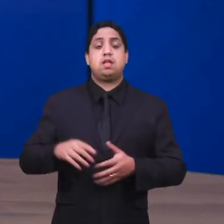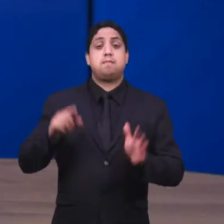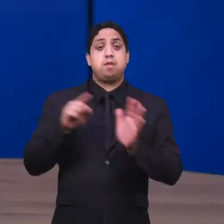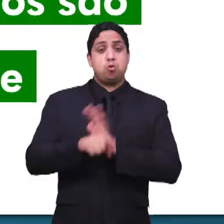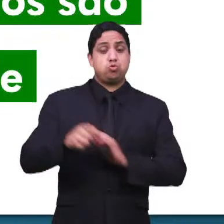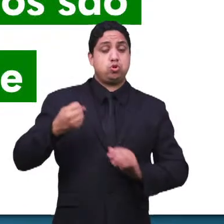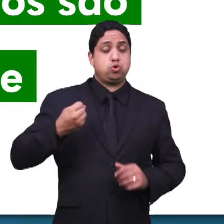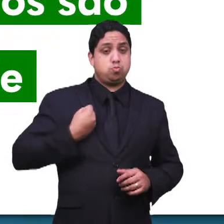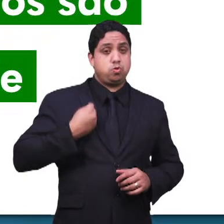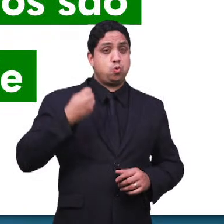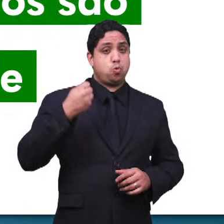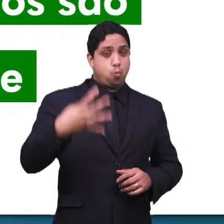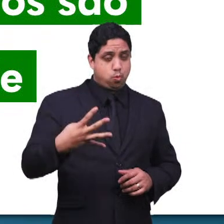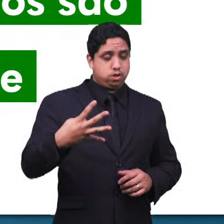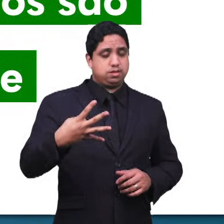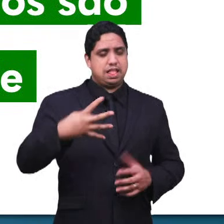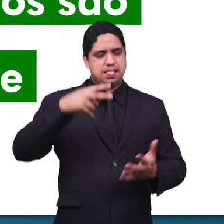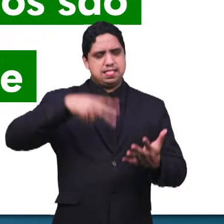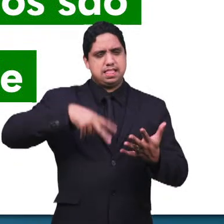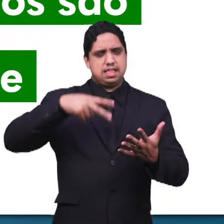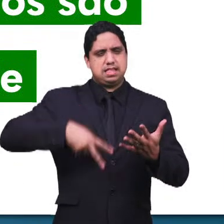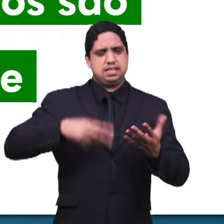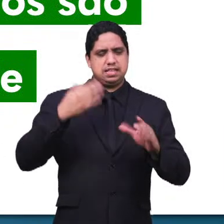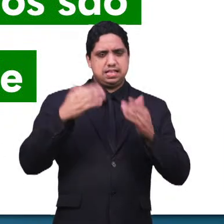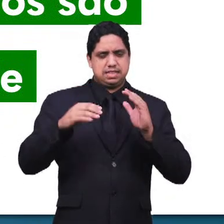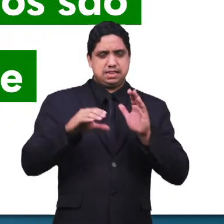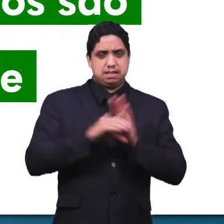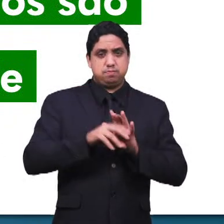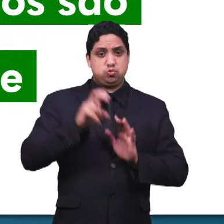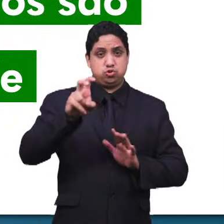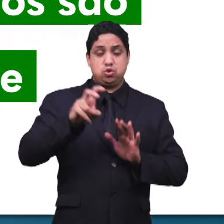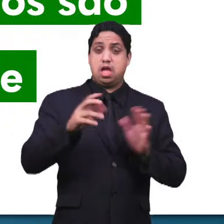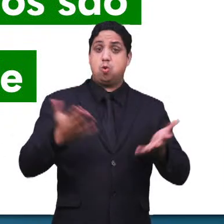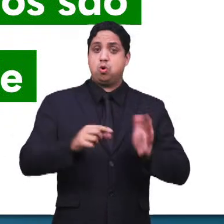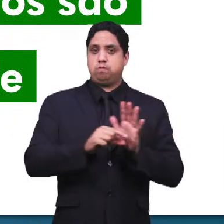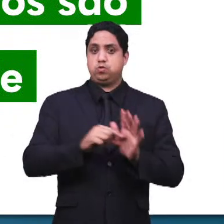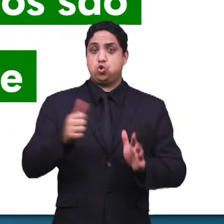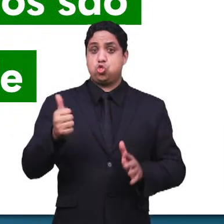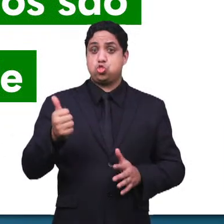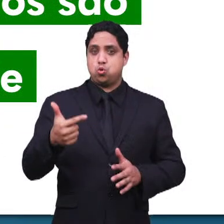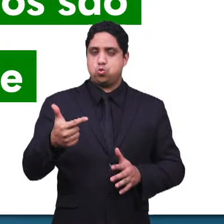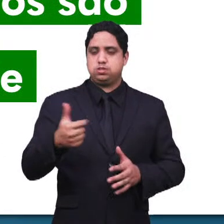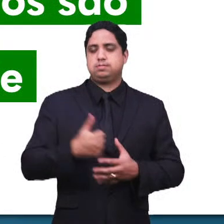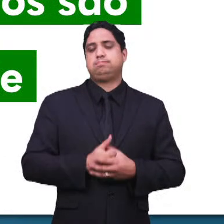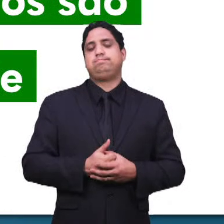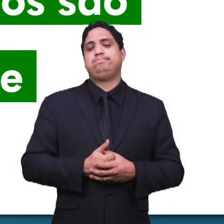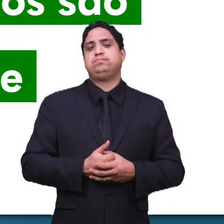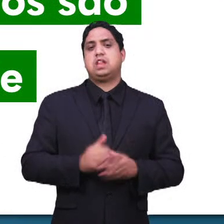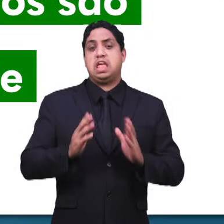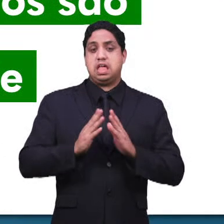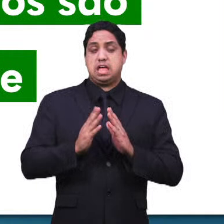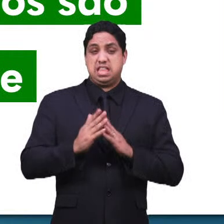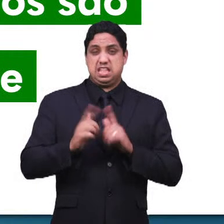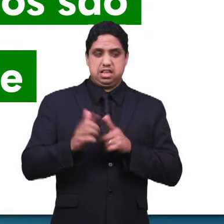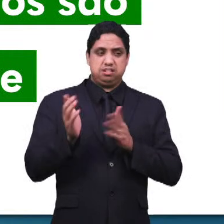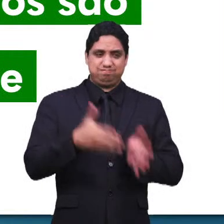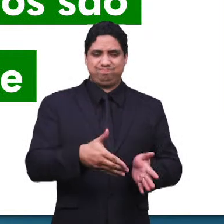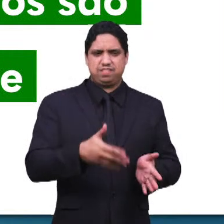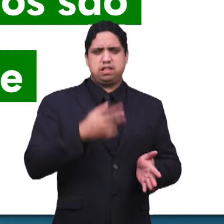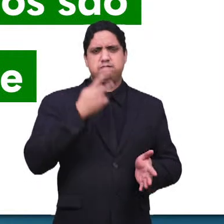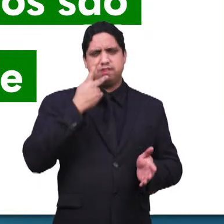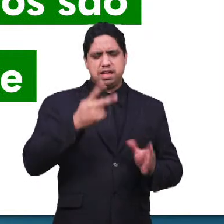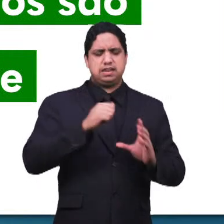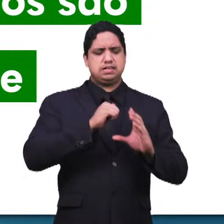pergunta agora. Lendo Cantares capítulo 5, agora verso 12. A igreja que ficou continua apresentando